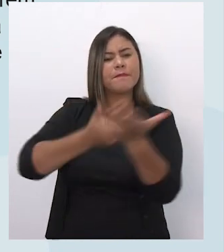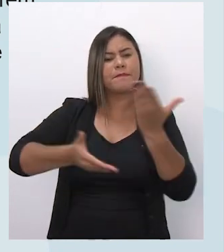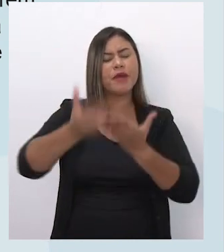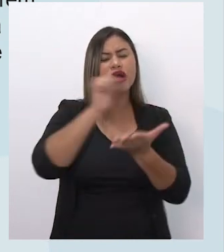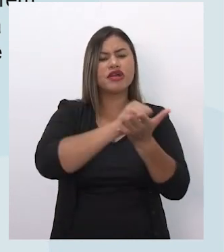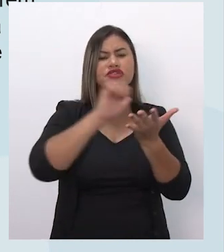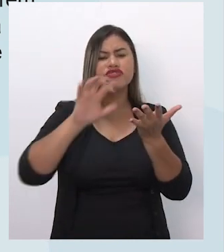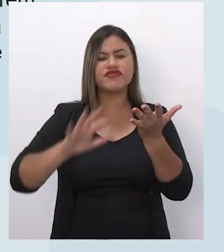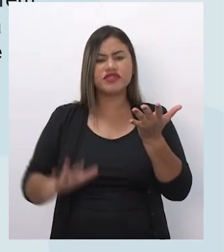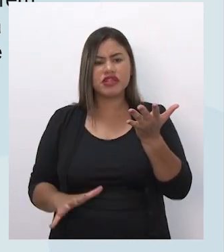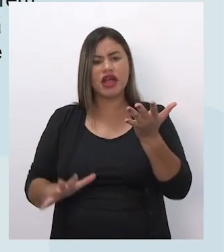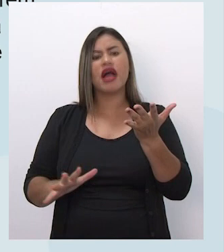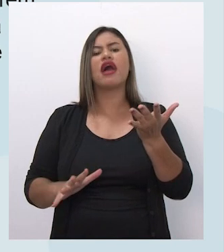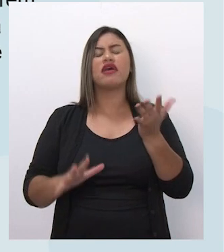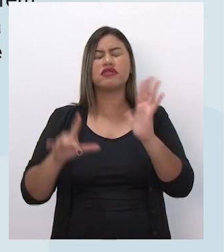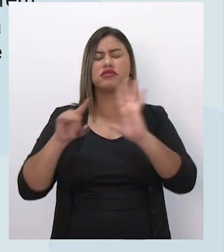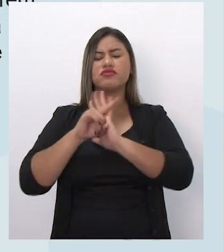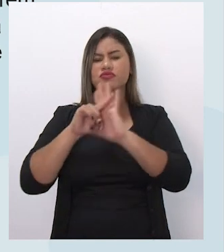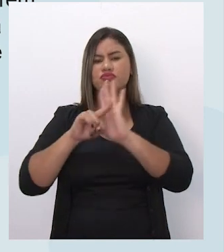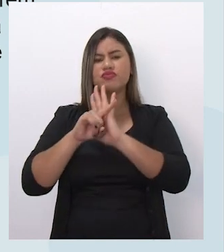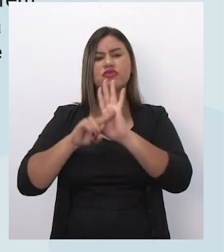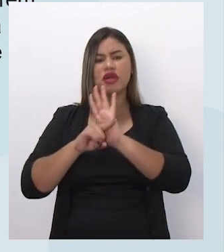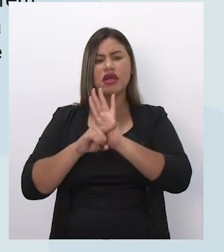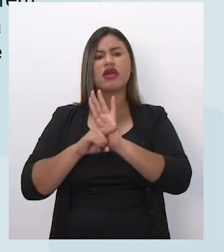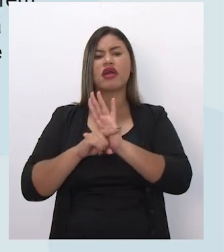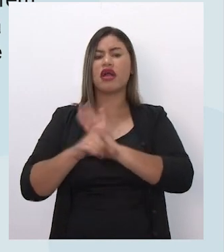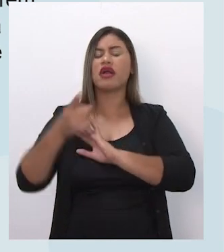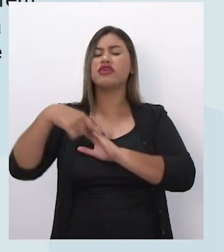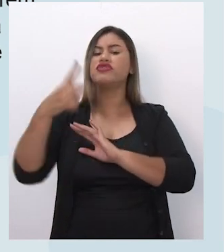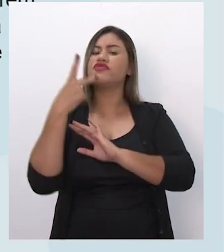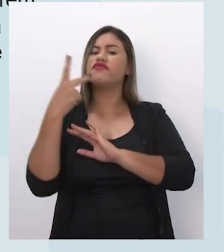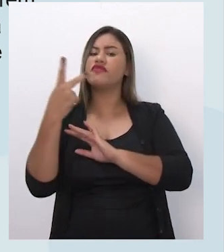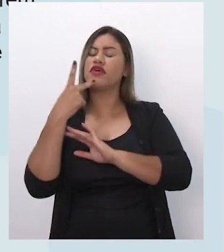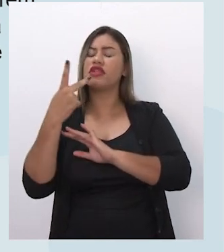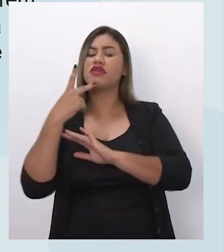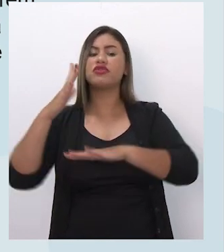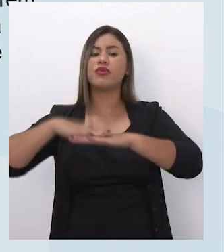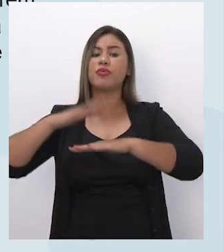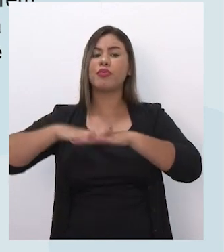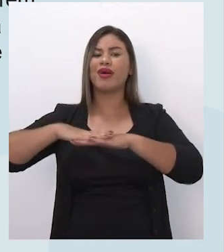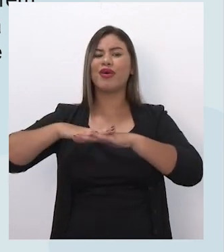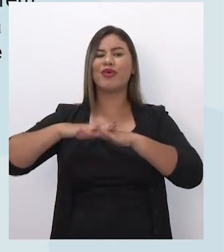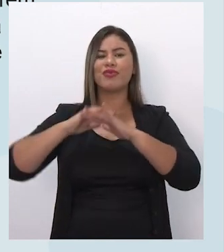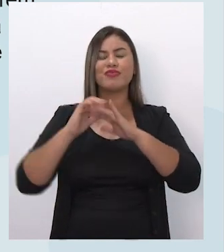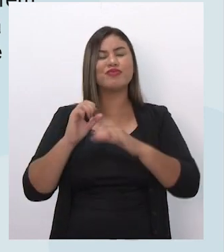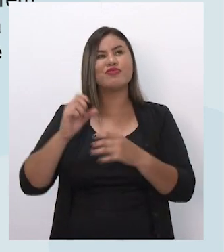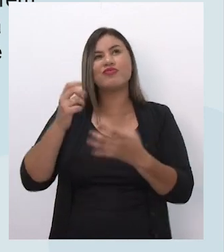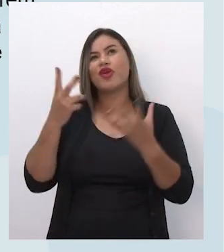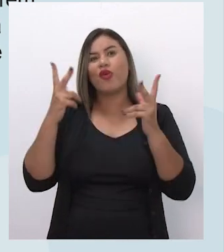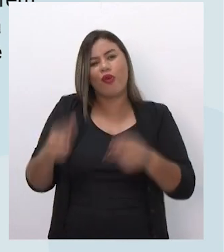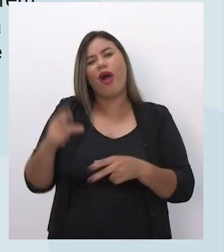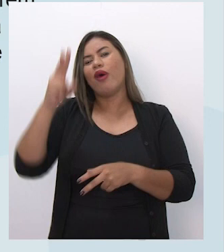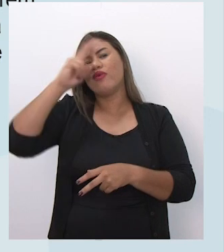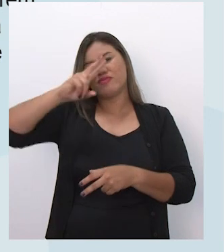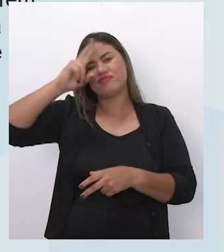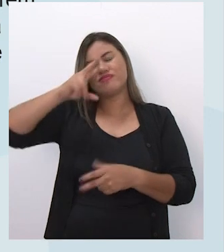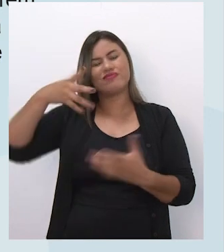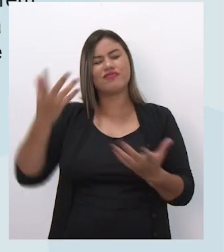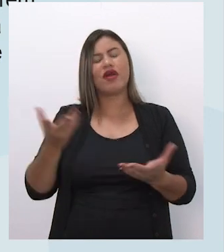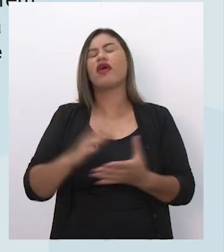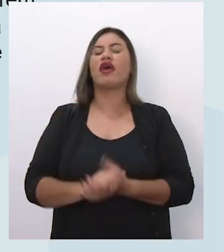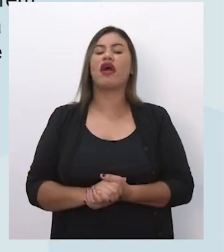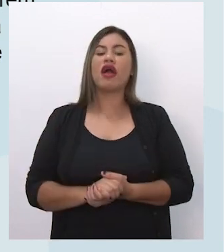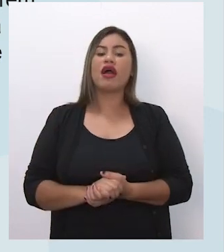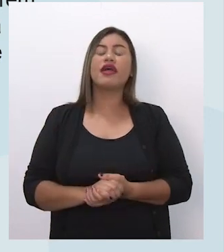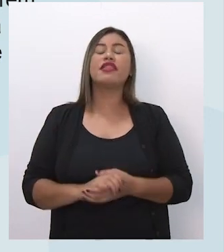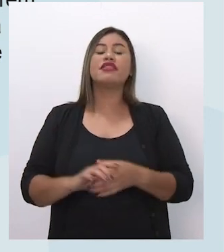atividades investigativas, é onde a gente está falando então da atitude historiadora também, bem como no